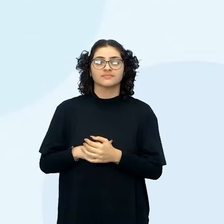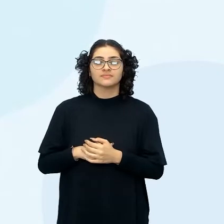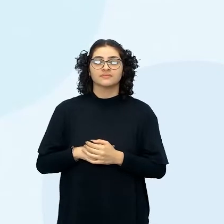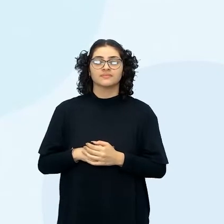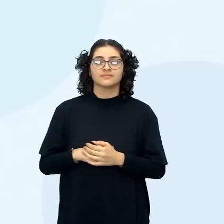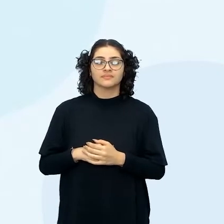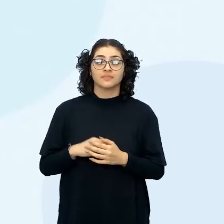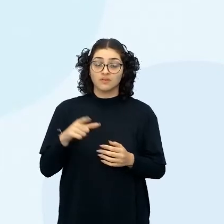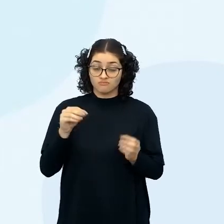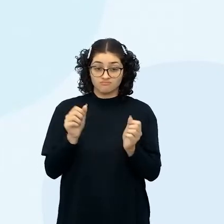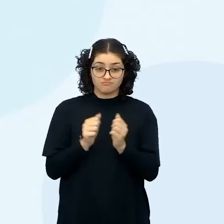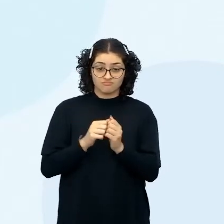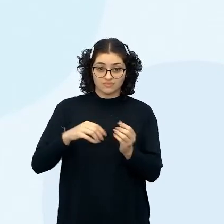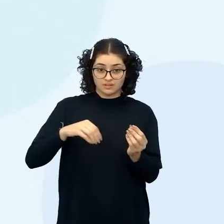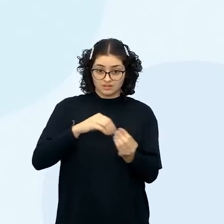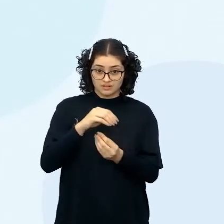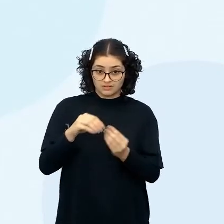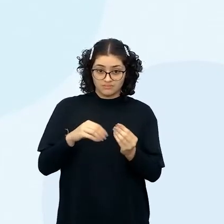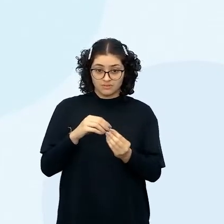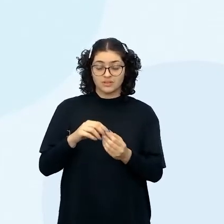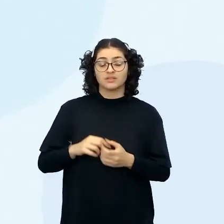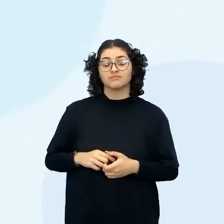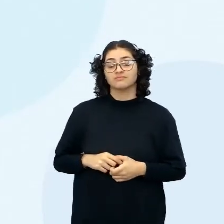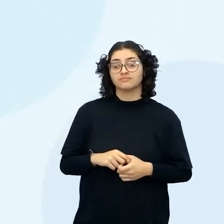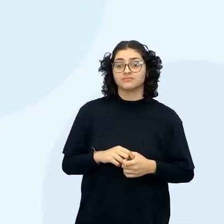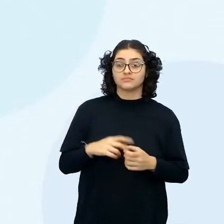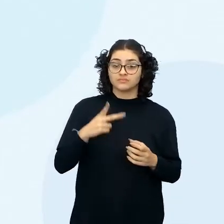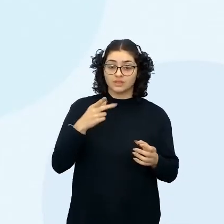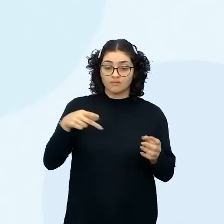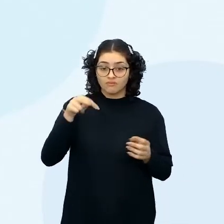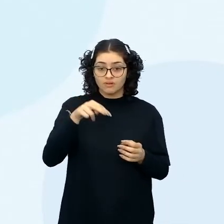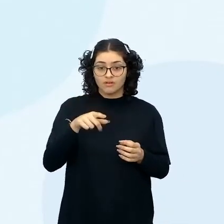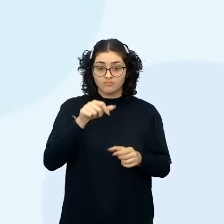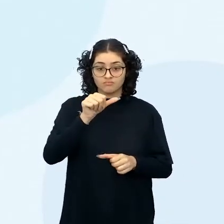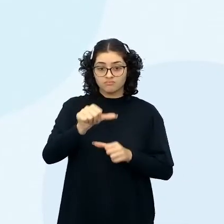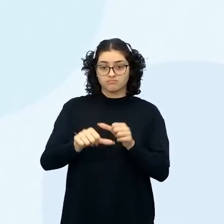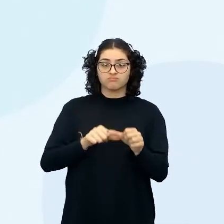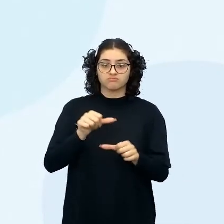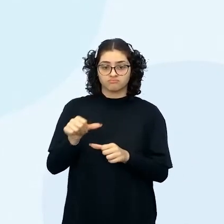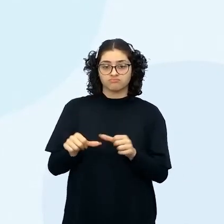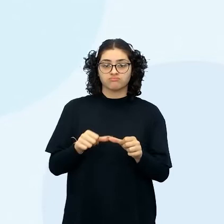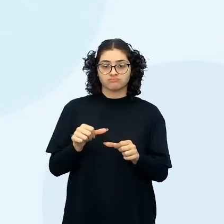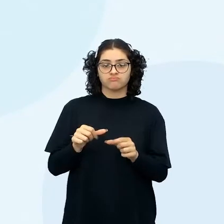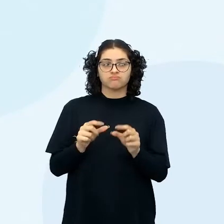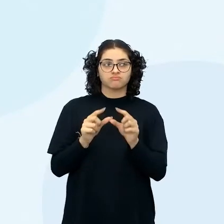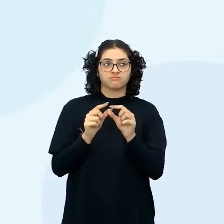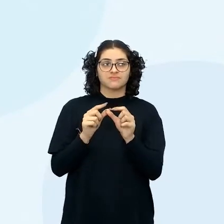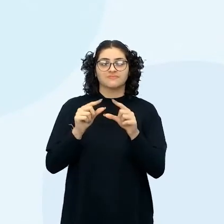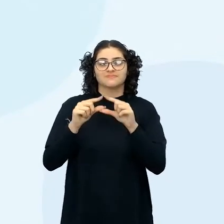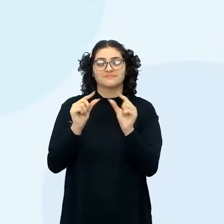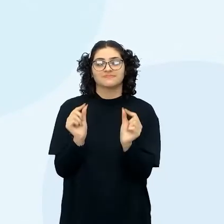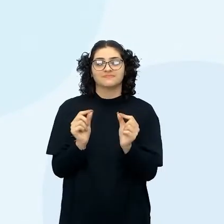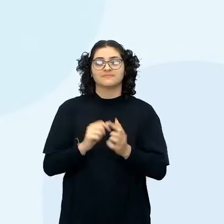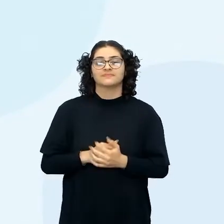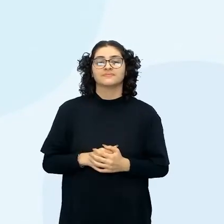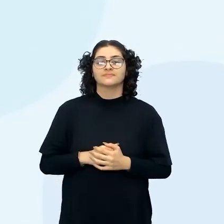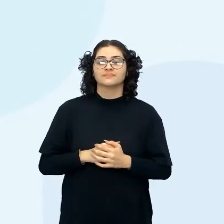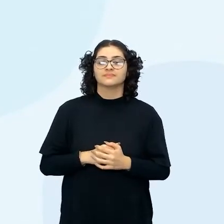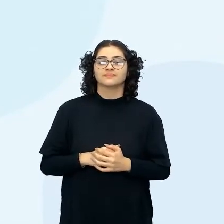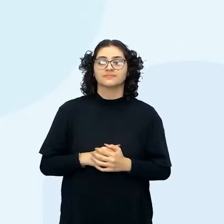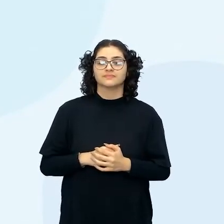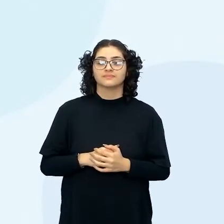essa aglomeração da hemoglobina, olha só, eu tenho aqui, olha, mudança no formato, né? Então, aí eu